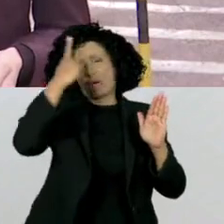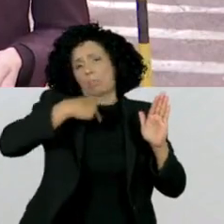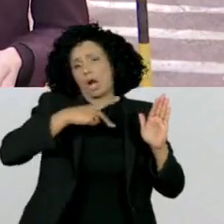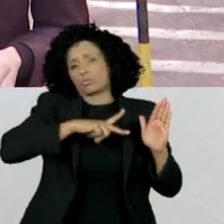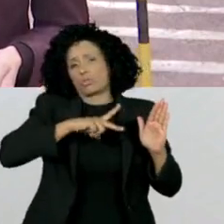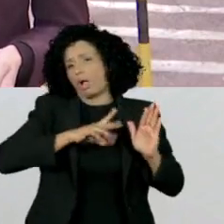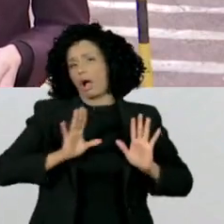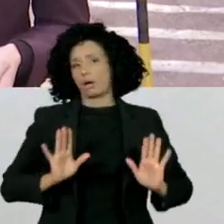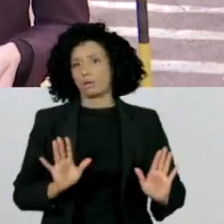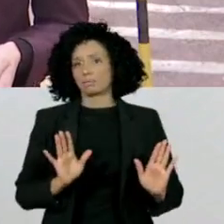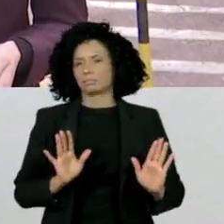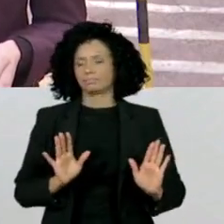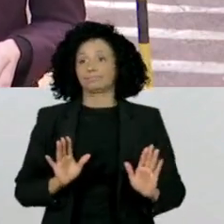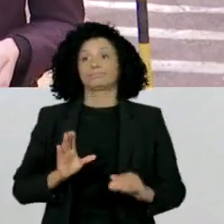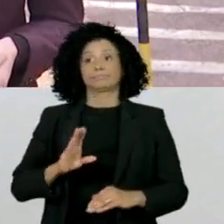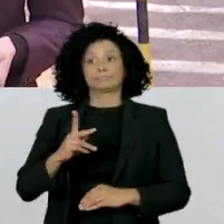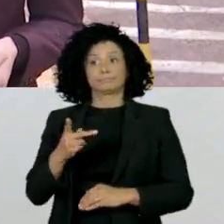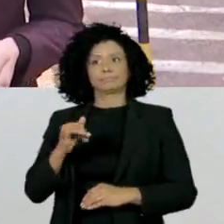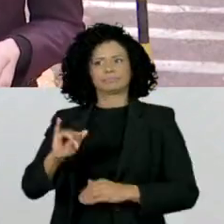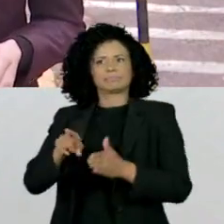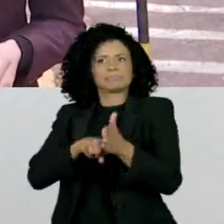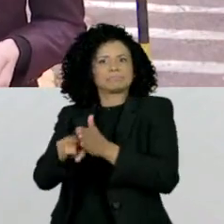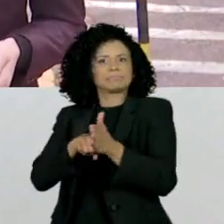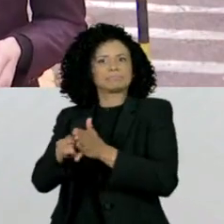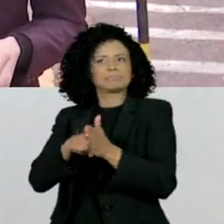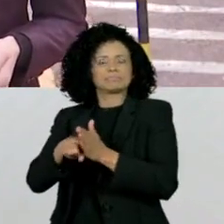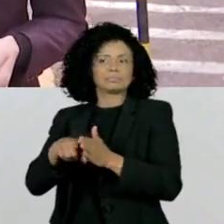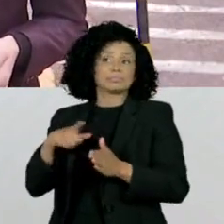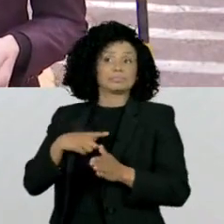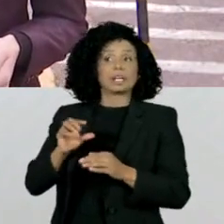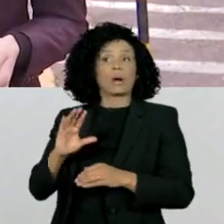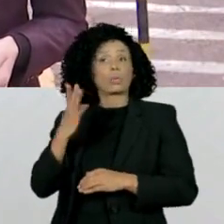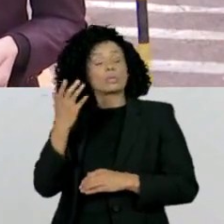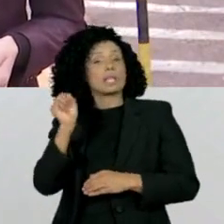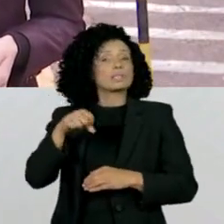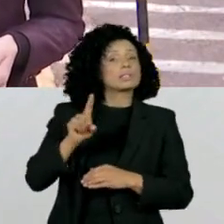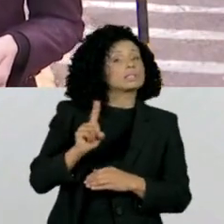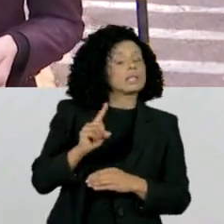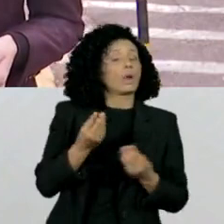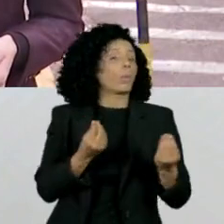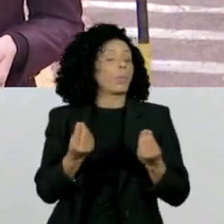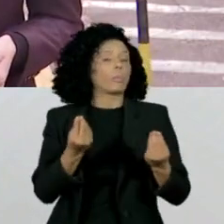A CPI do MEC sai ou não sai, hein?